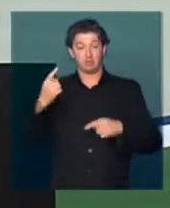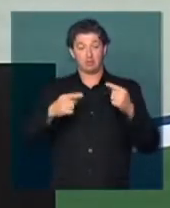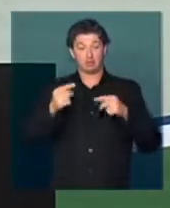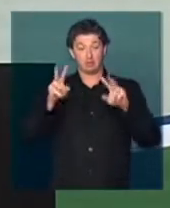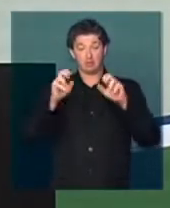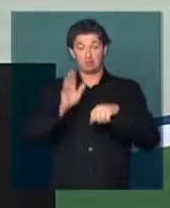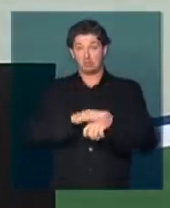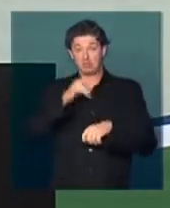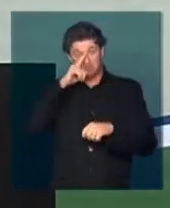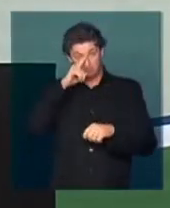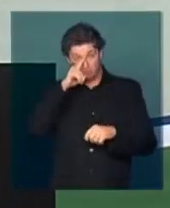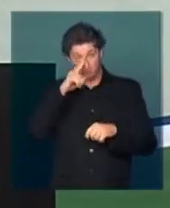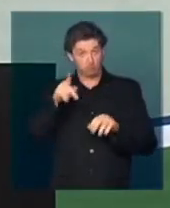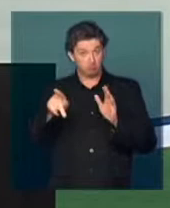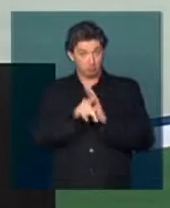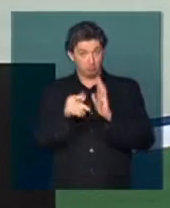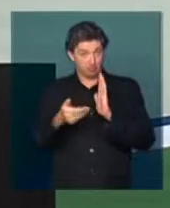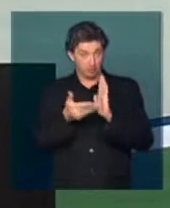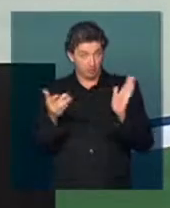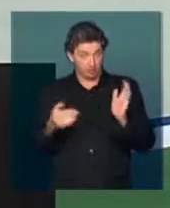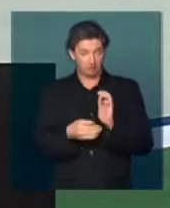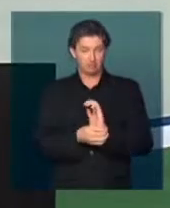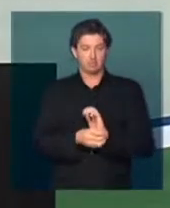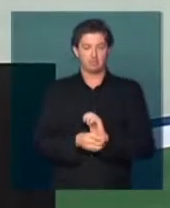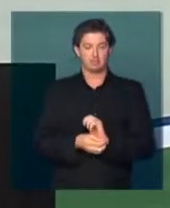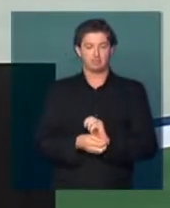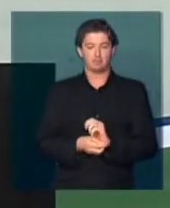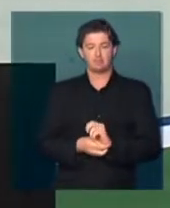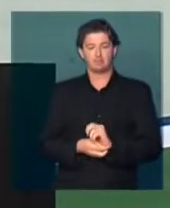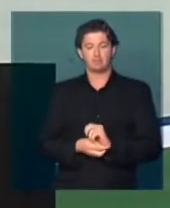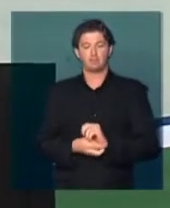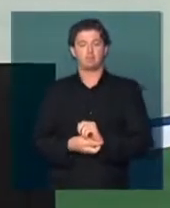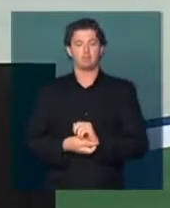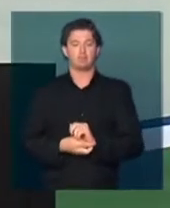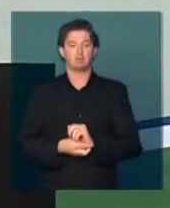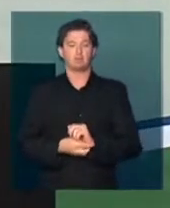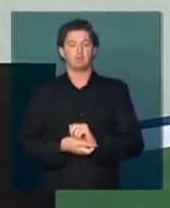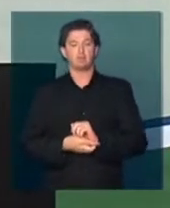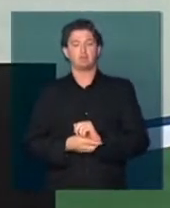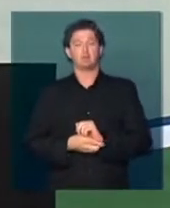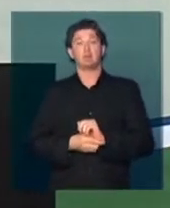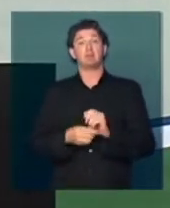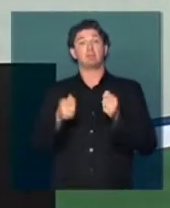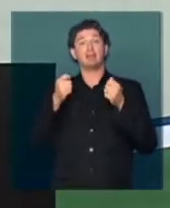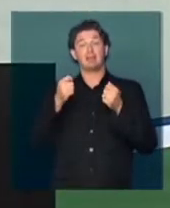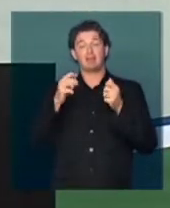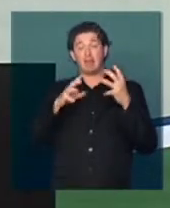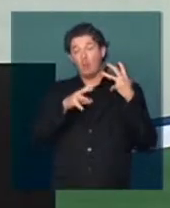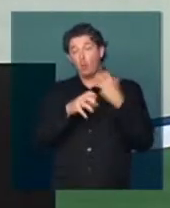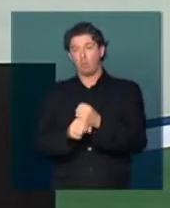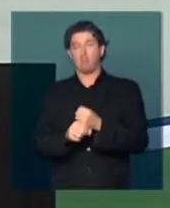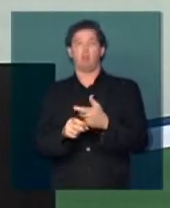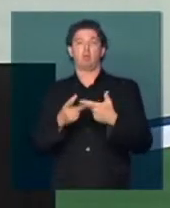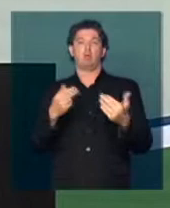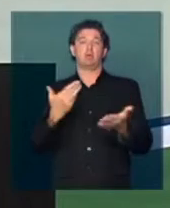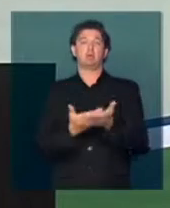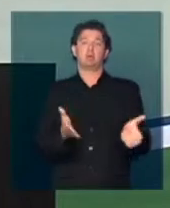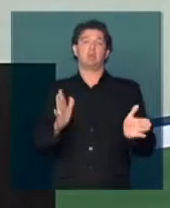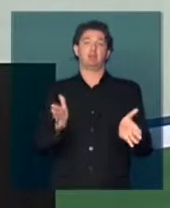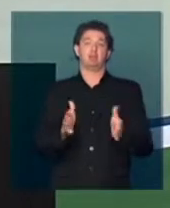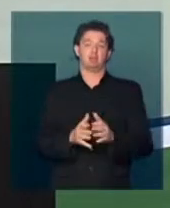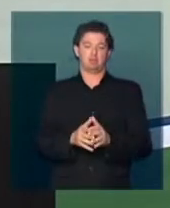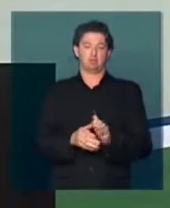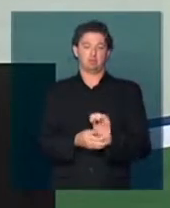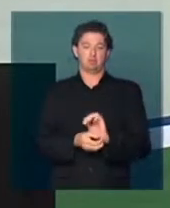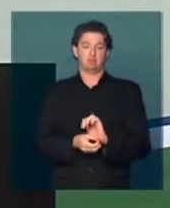os assuntos mais polêmicos naquela casa, senador Bezerra, deputada Teté, é exatamente no sentido de tentar resgatar aquilo que nós estamos perdendo. Só